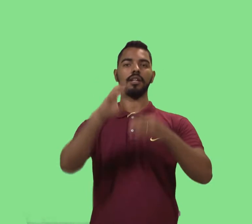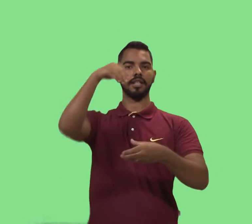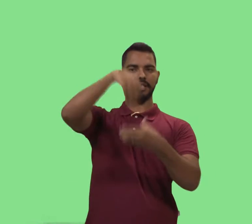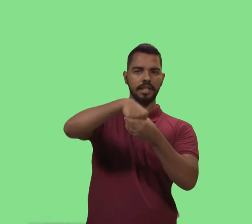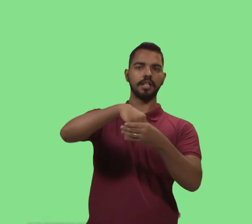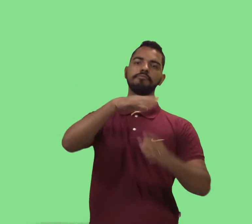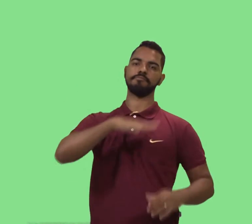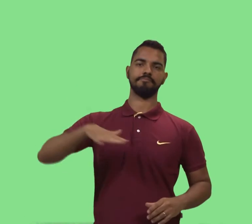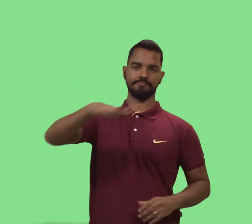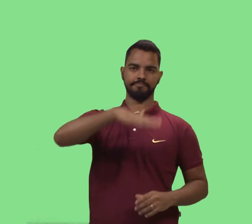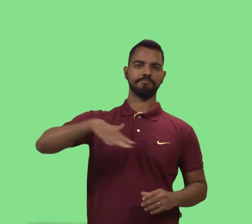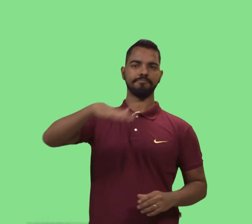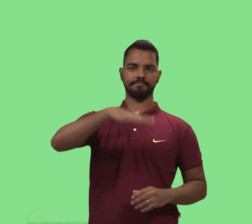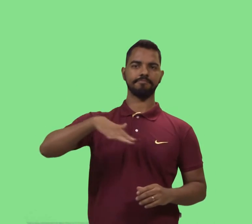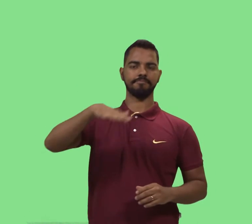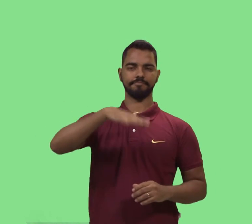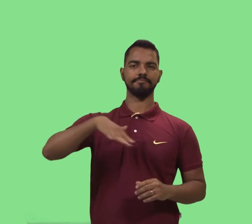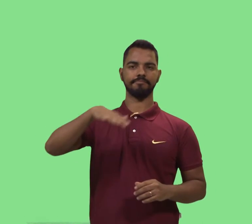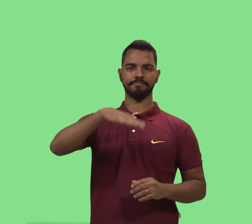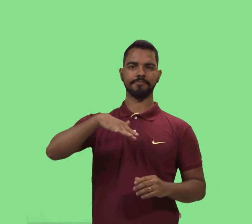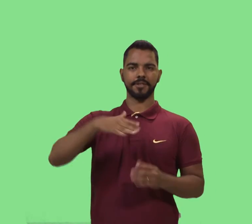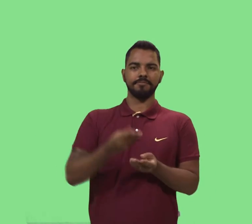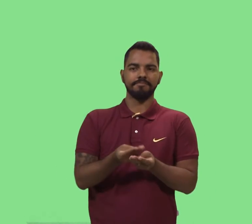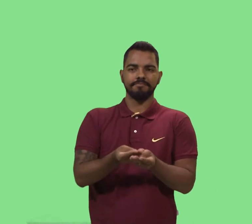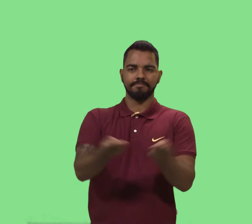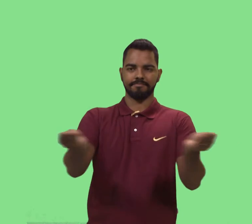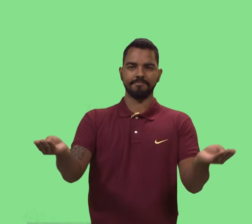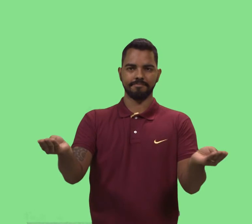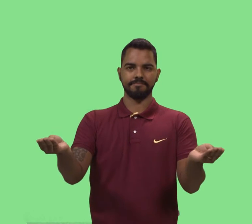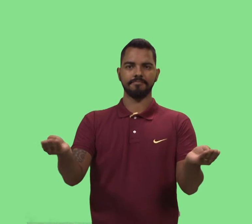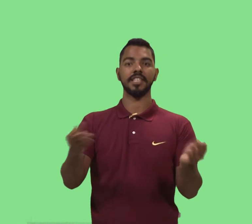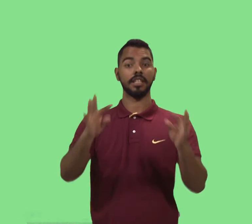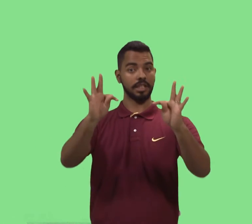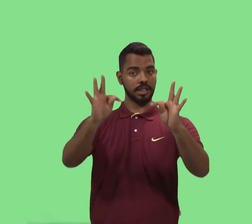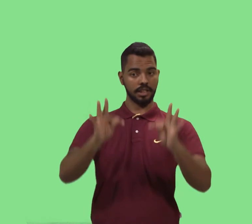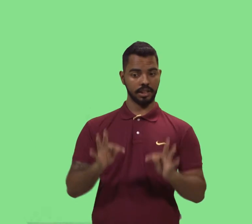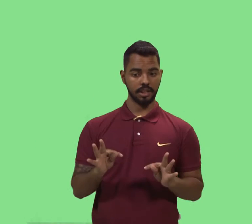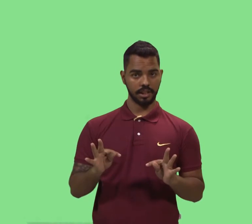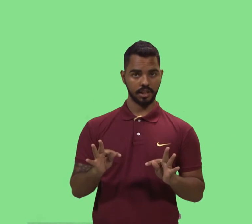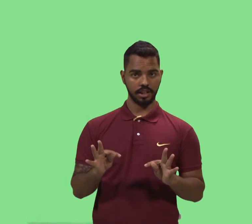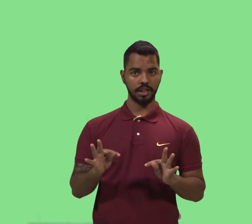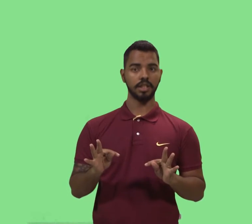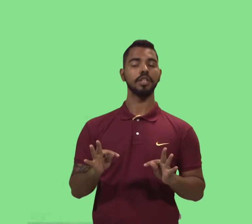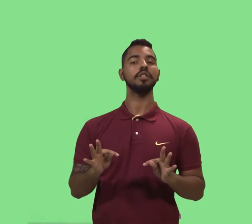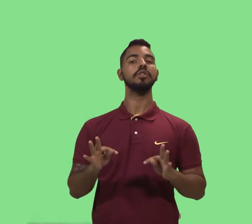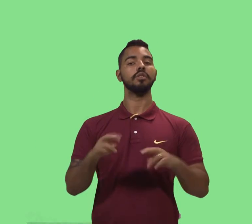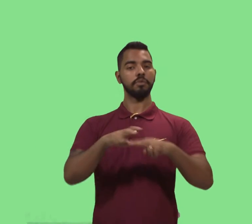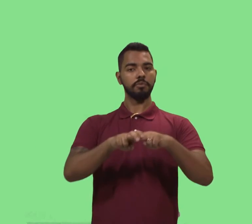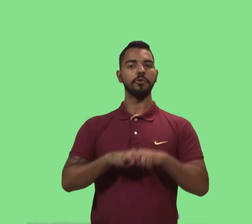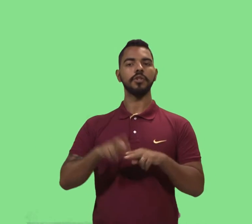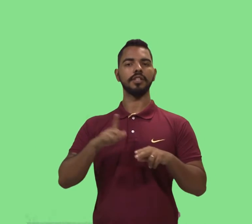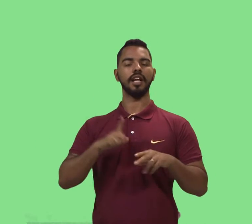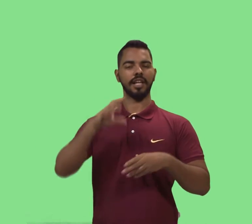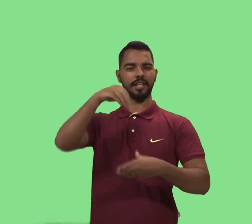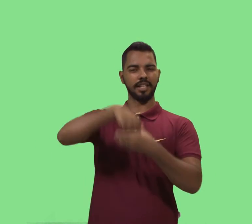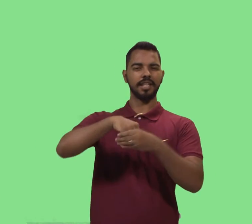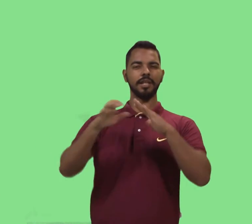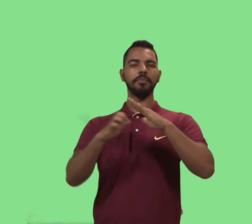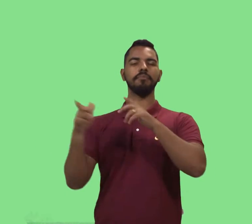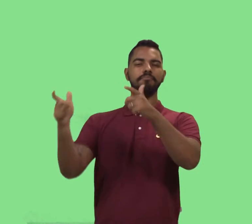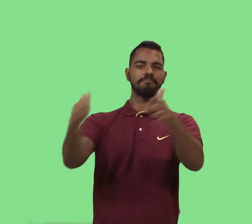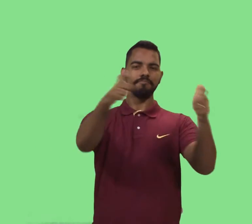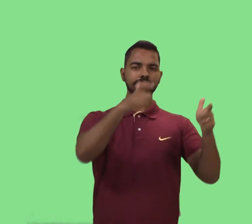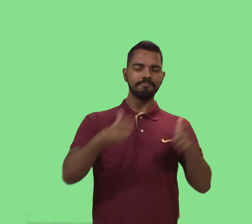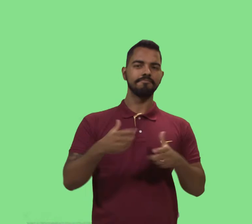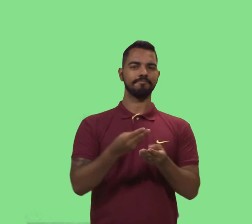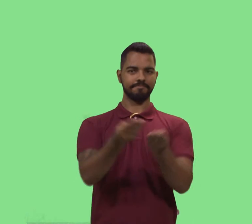Por isso, a denominação do texto é uma comunicação que circula entre vários setores. Até aqui,